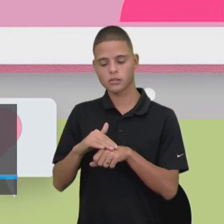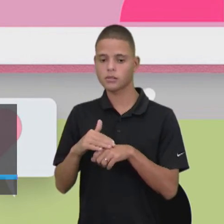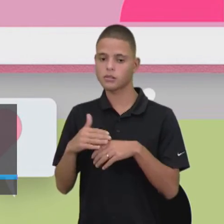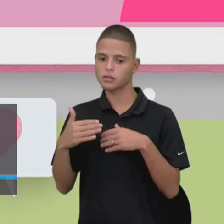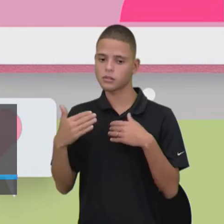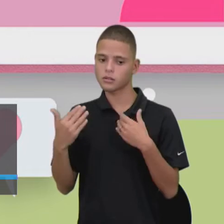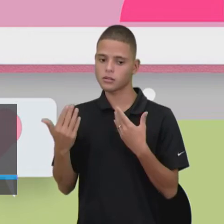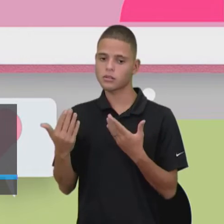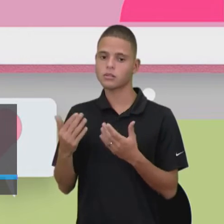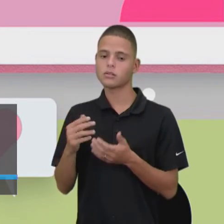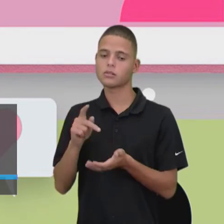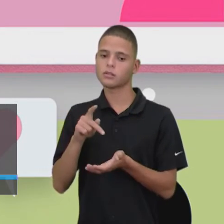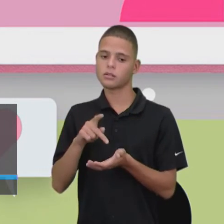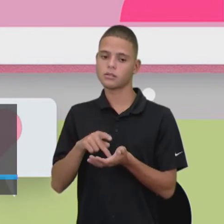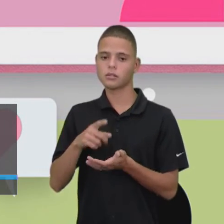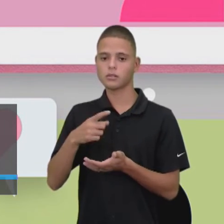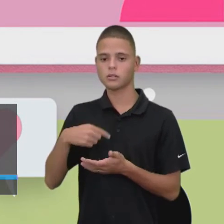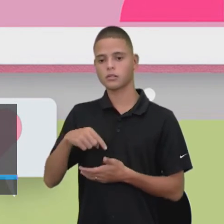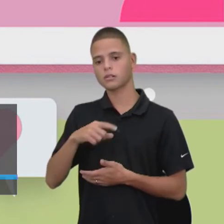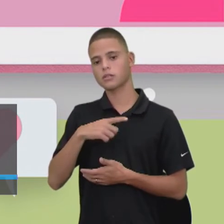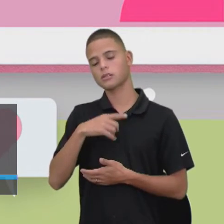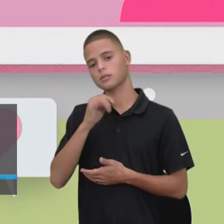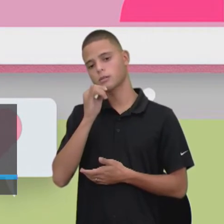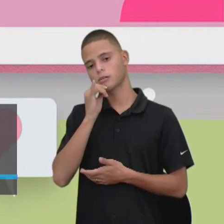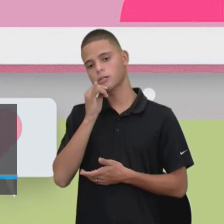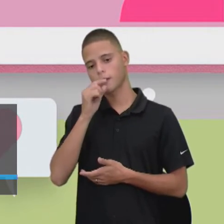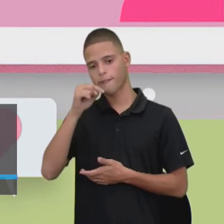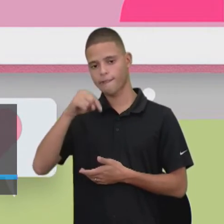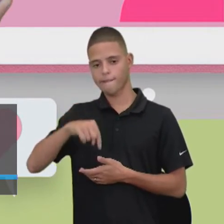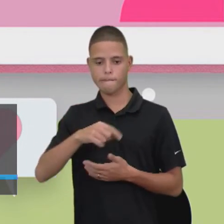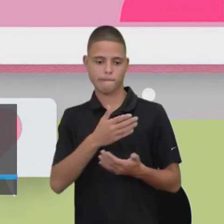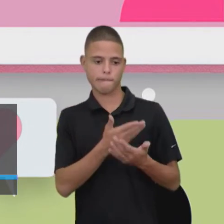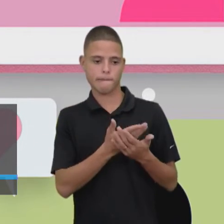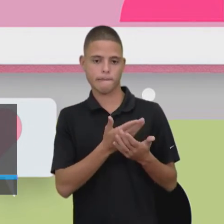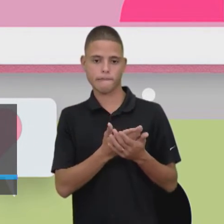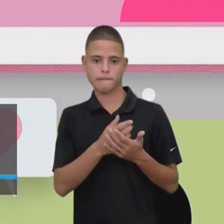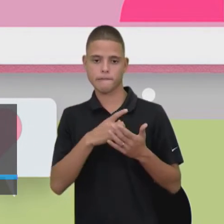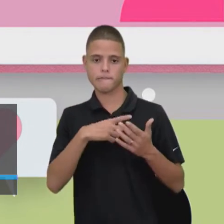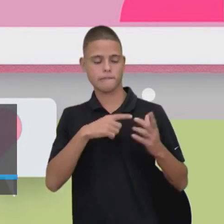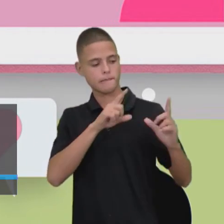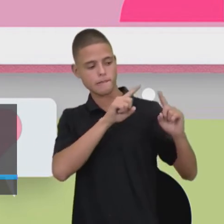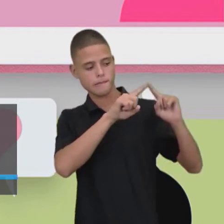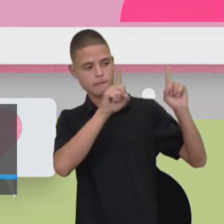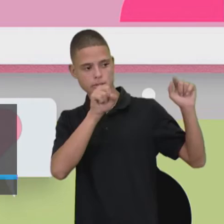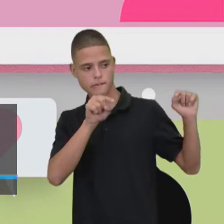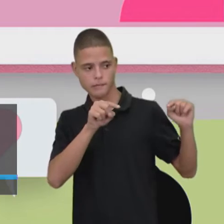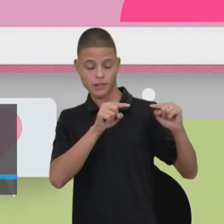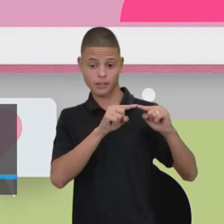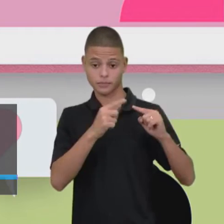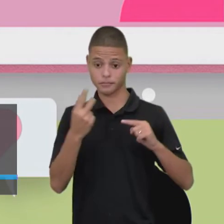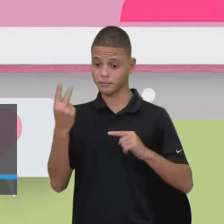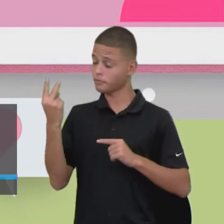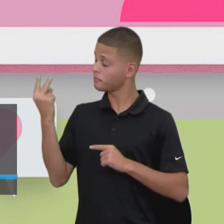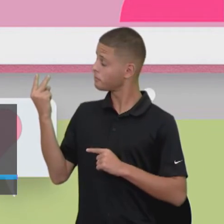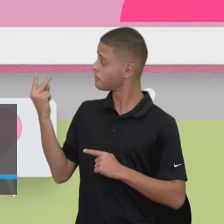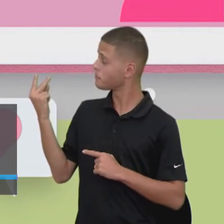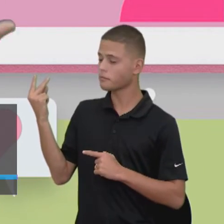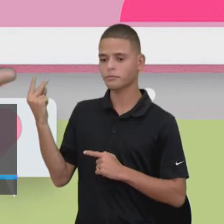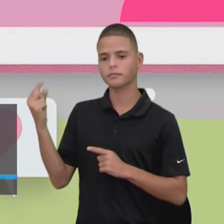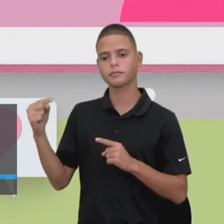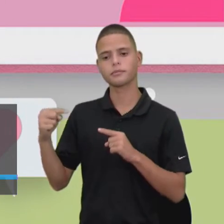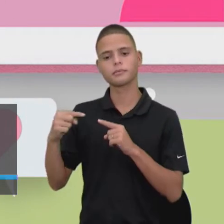quando a gente traz, por exemplo, aqui nas nossas aulas, o Pro trouxe um fundo que vai conversar com o que a gente está